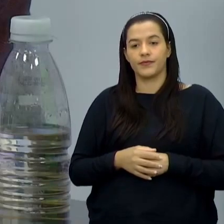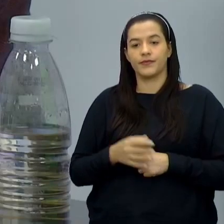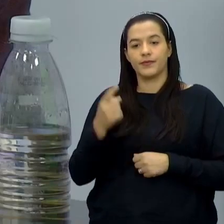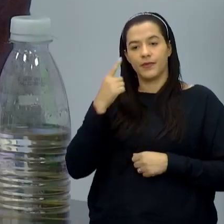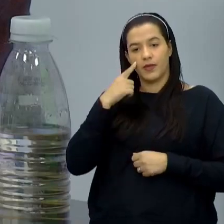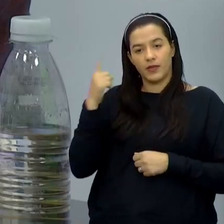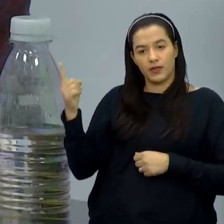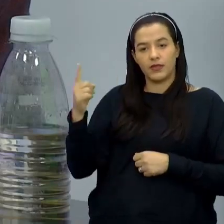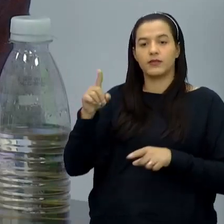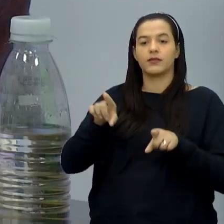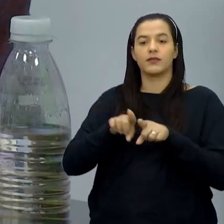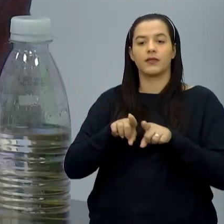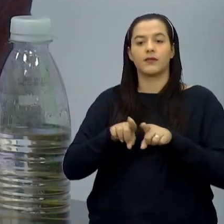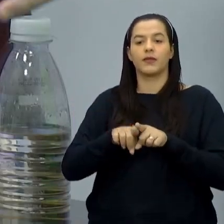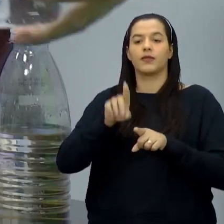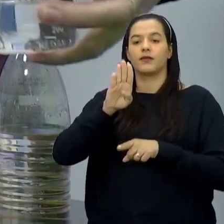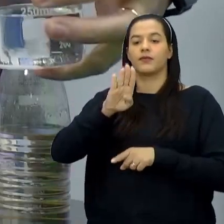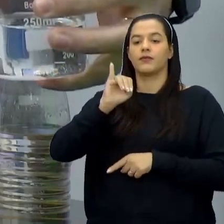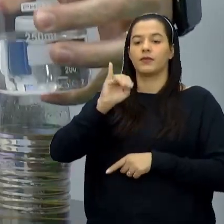base, que é o bicarbonato de sódio.